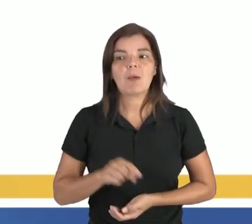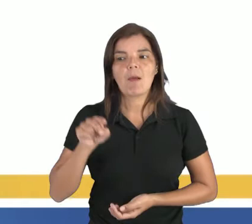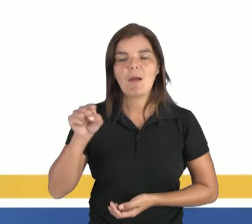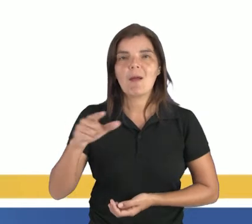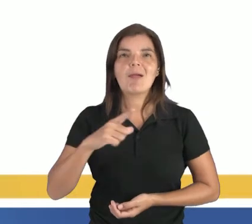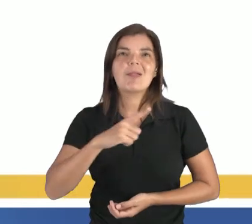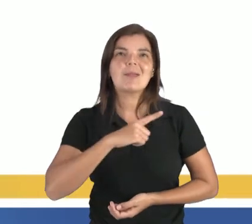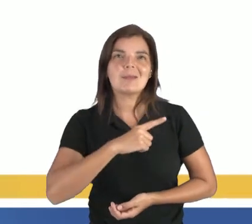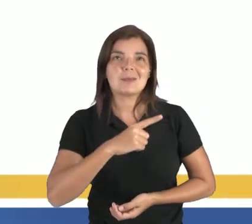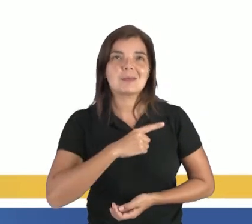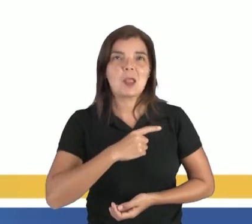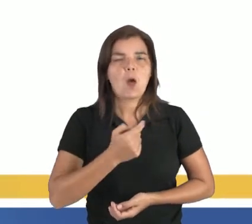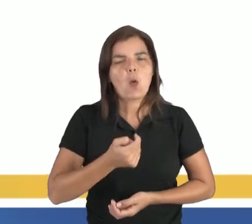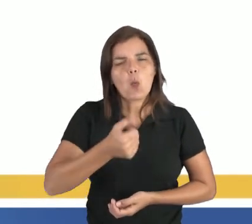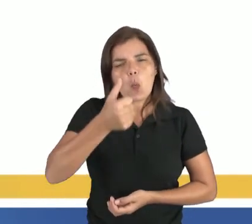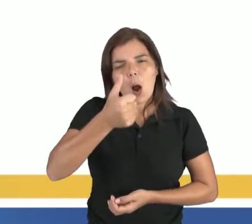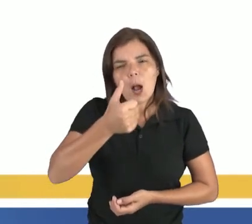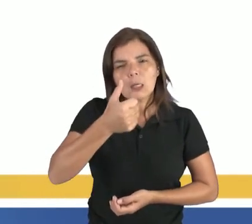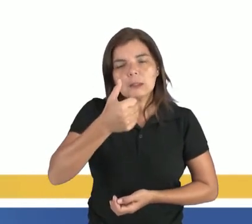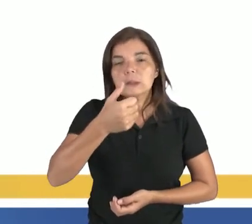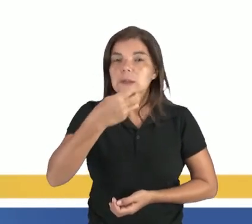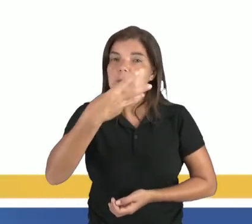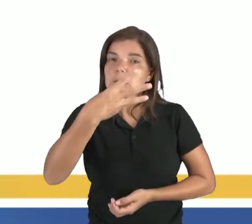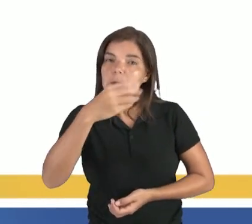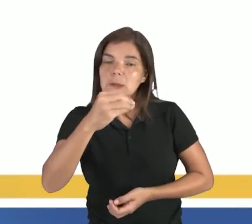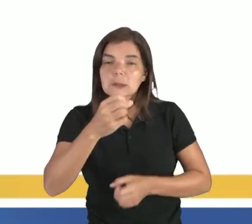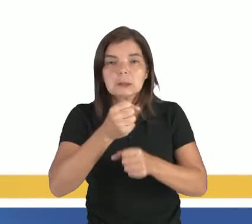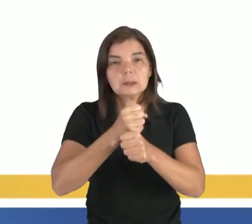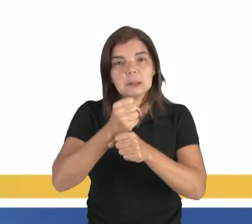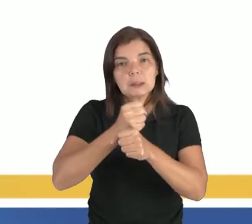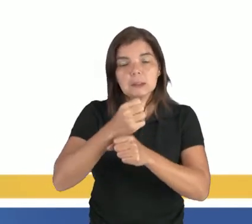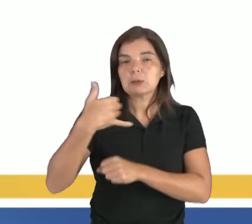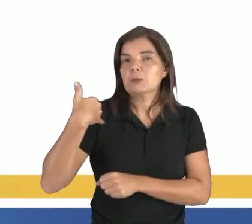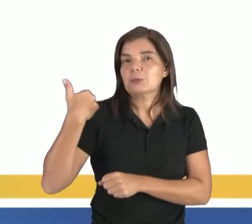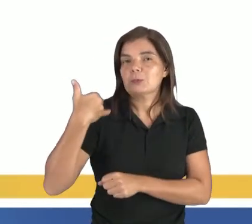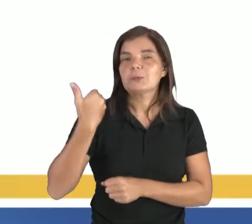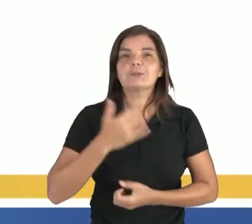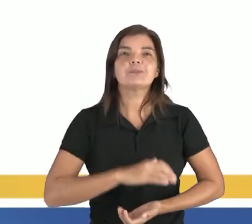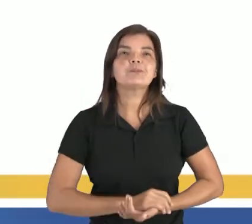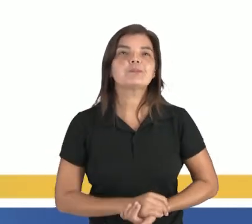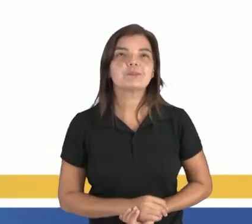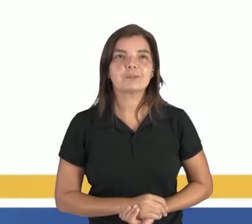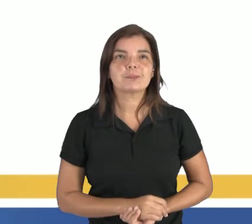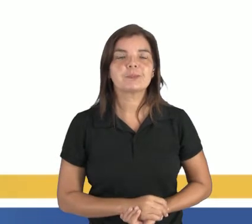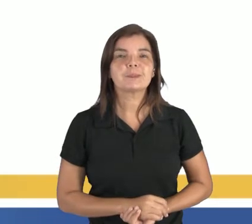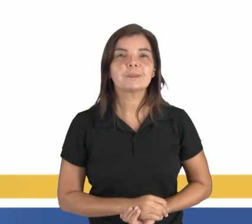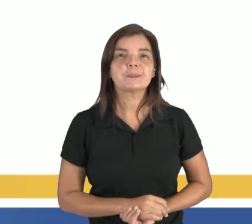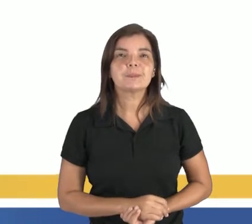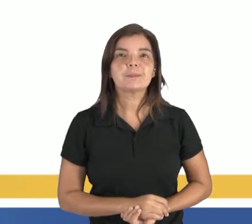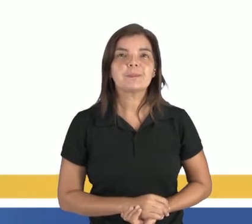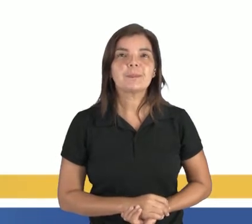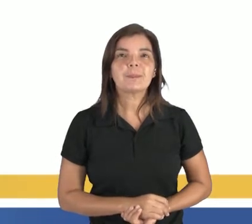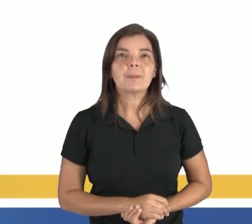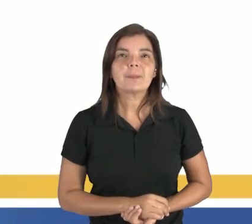30. Ela tem quase 30 anos, ok? 30 anos de idade.